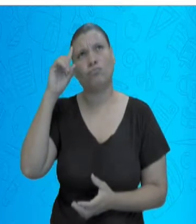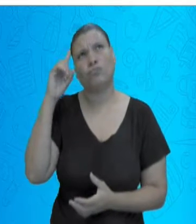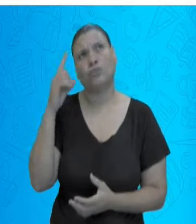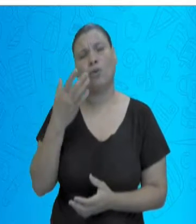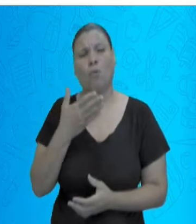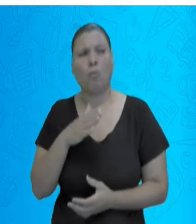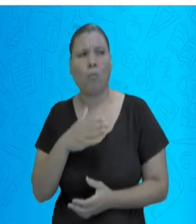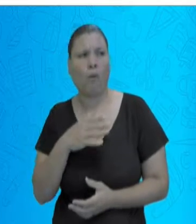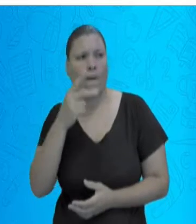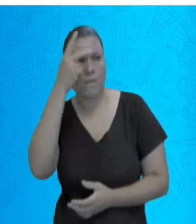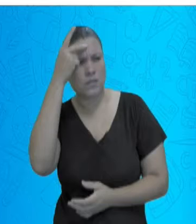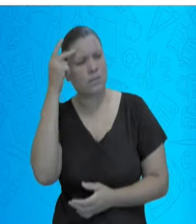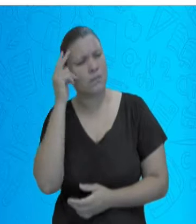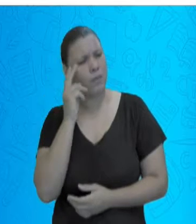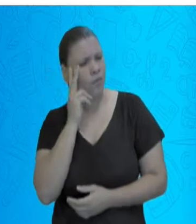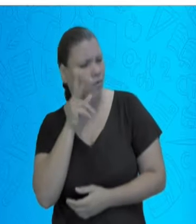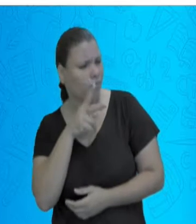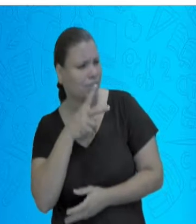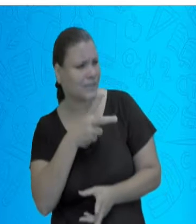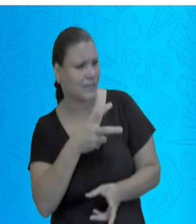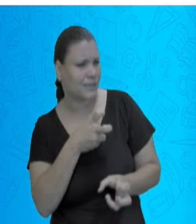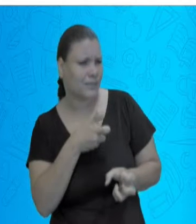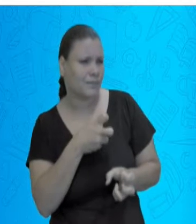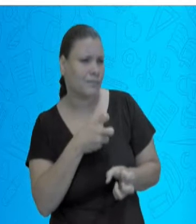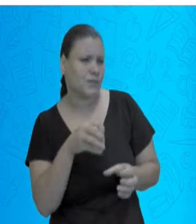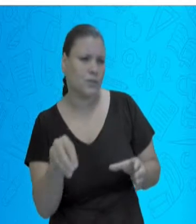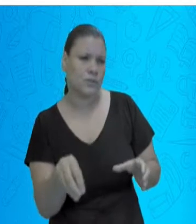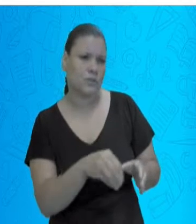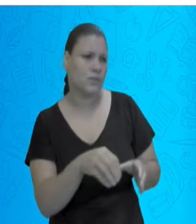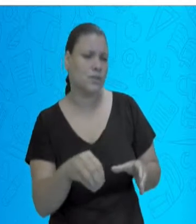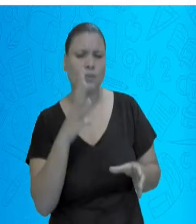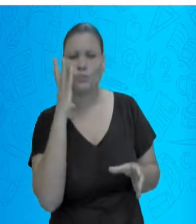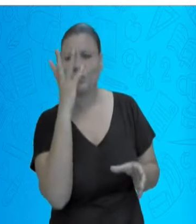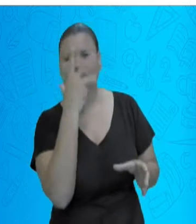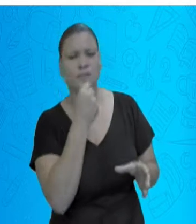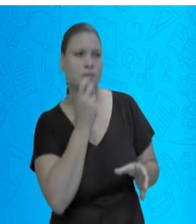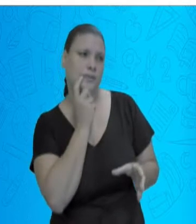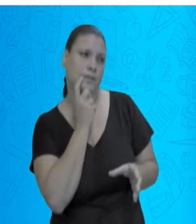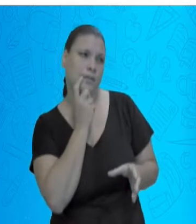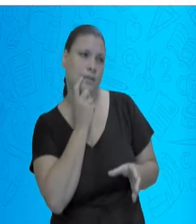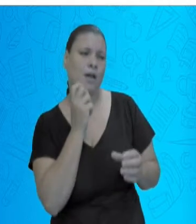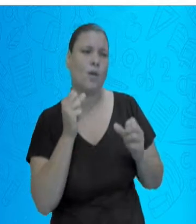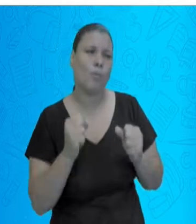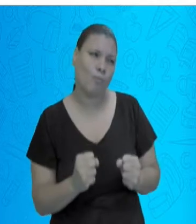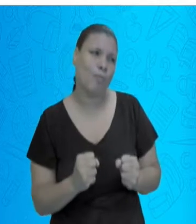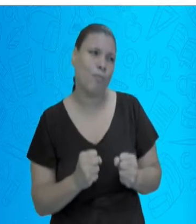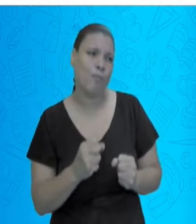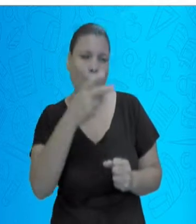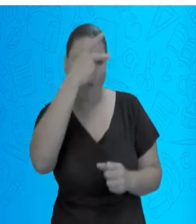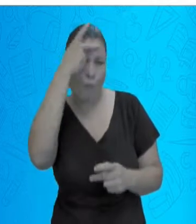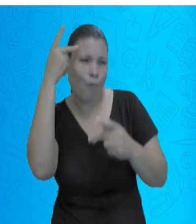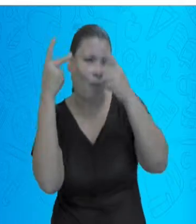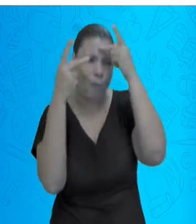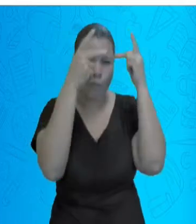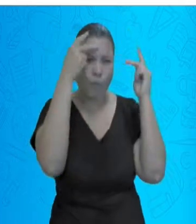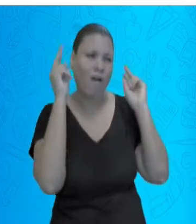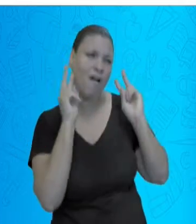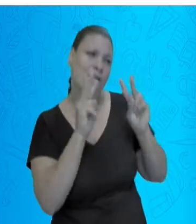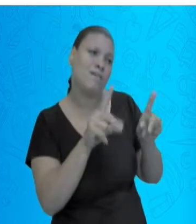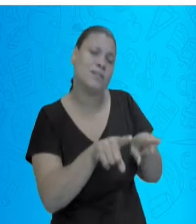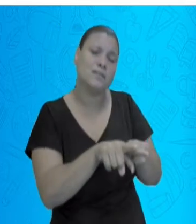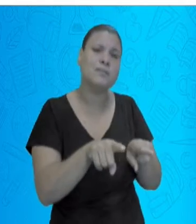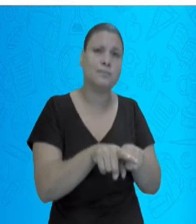coleções mereciam um lugar especial. E assim elas ganharam espaço nos primeiros museus do